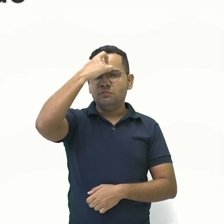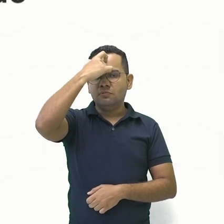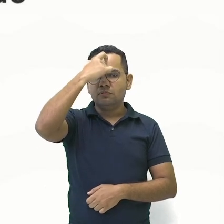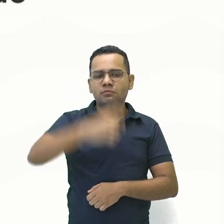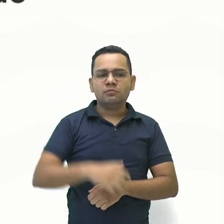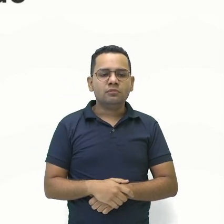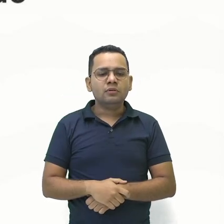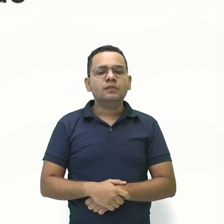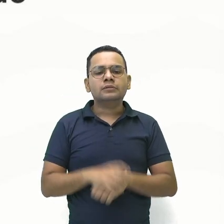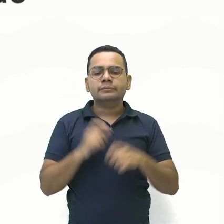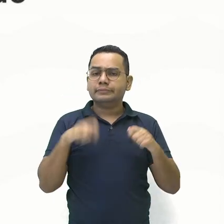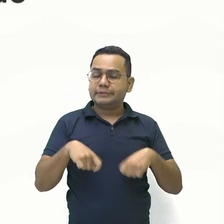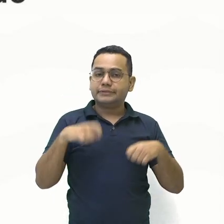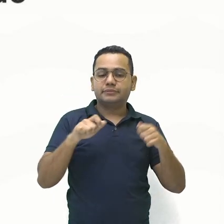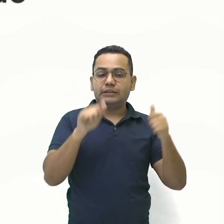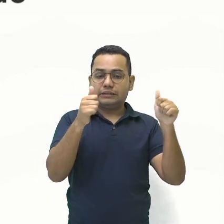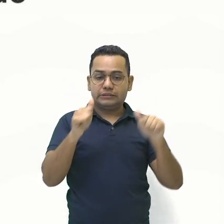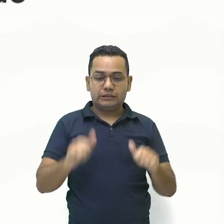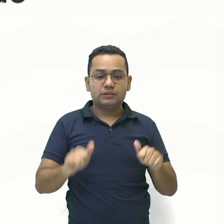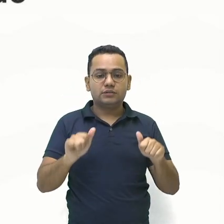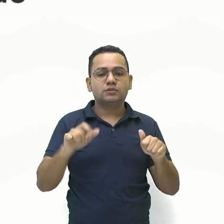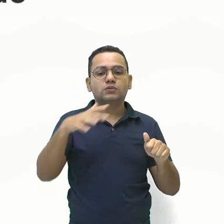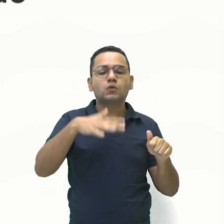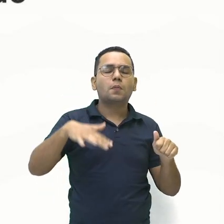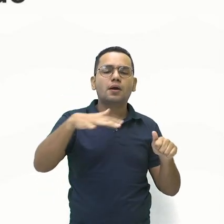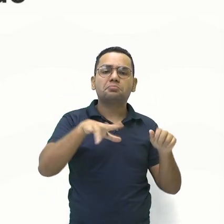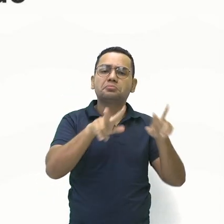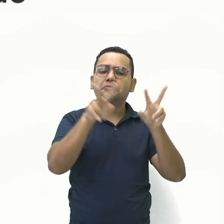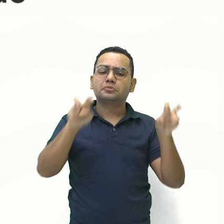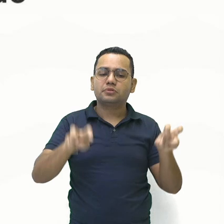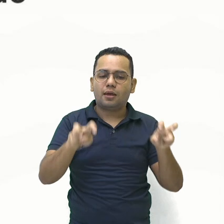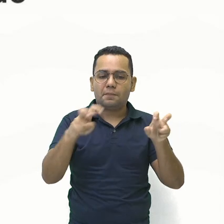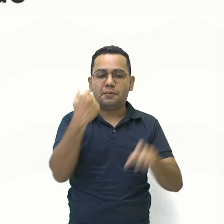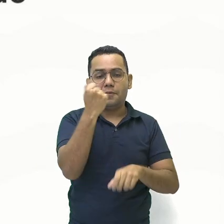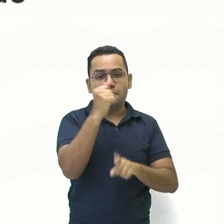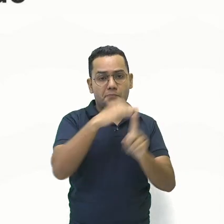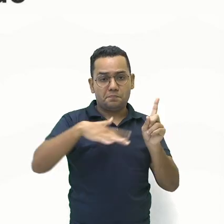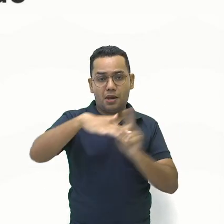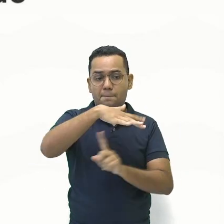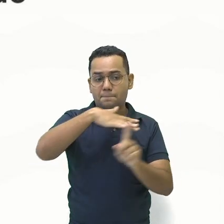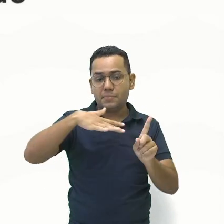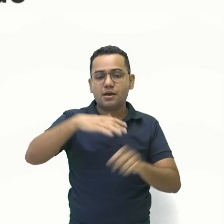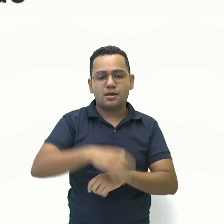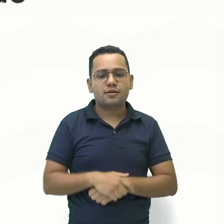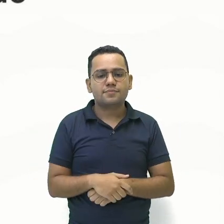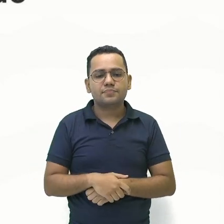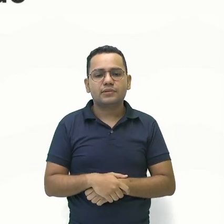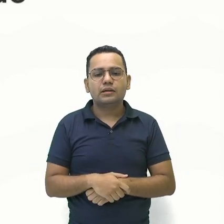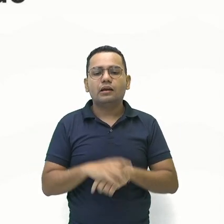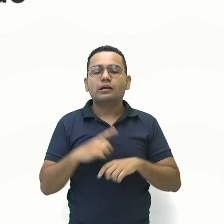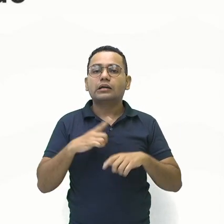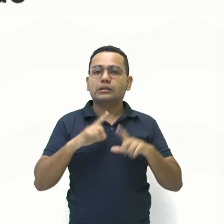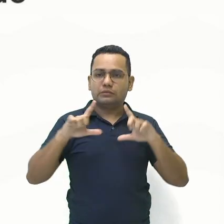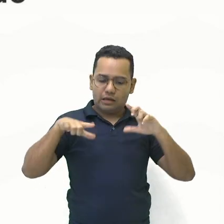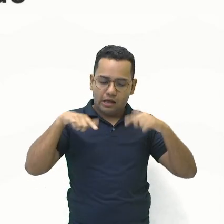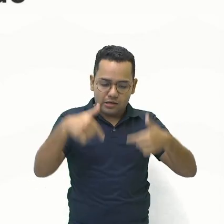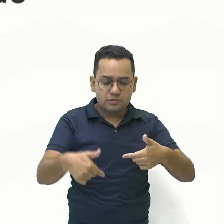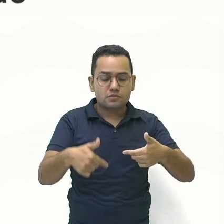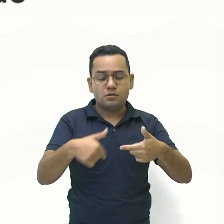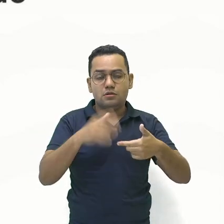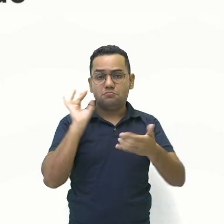em especial no que tange às questões relacionadas ao meio ambiente, né? Fortalecendo ali práticas